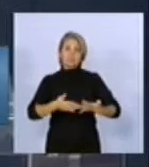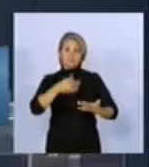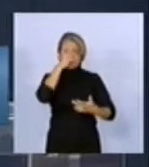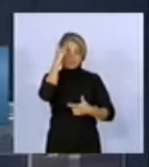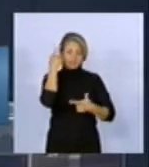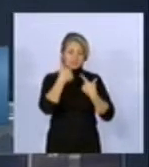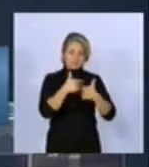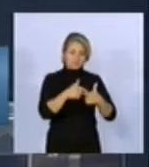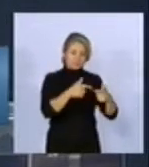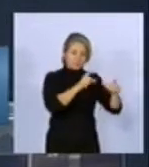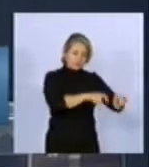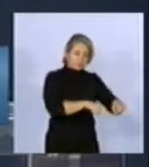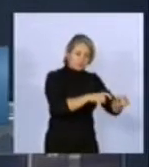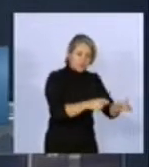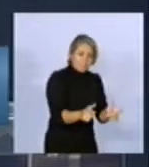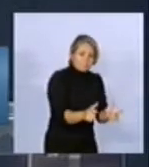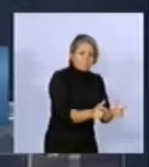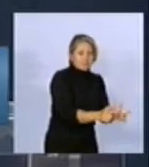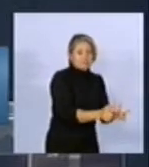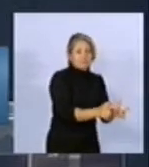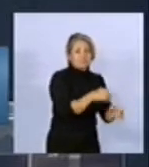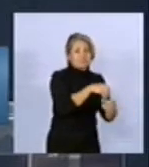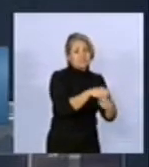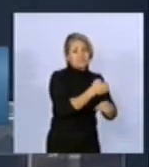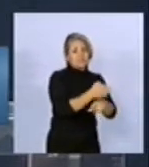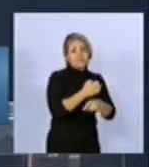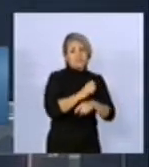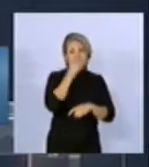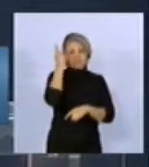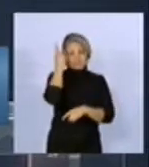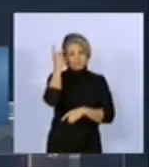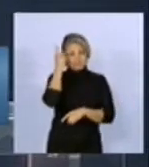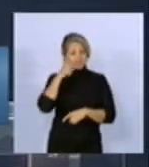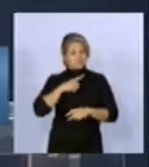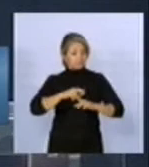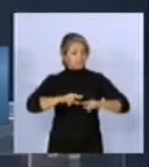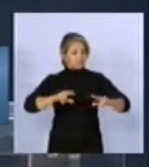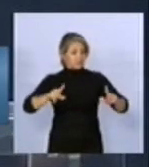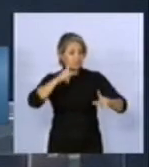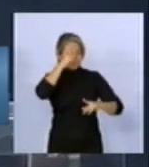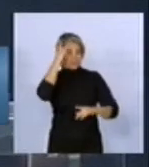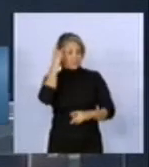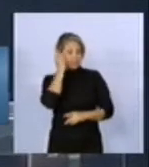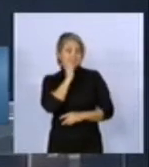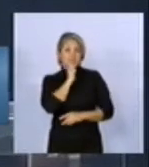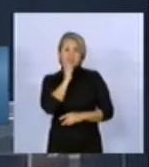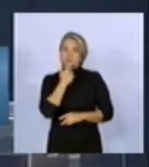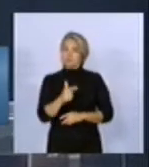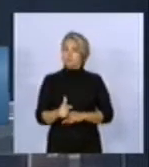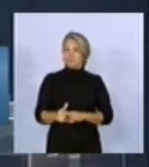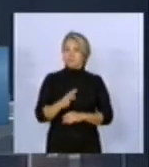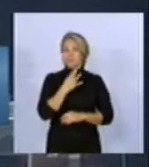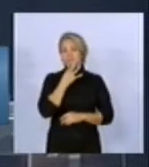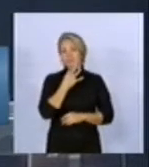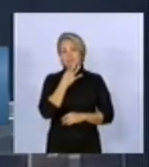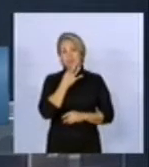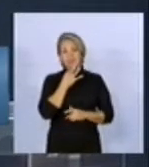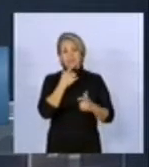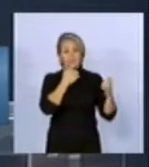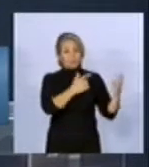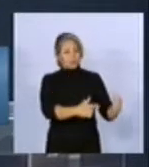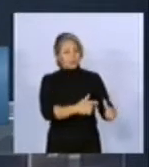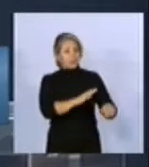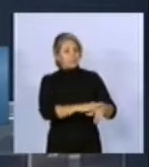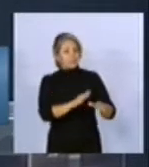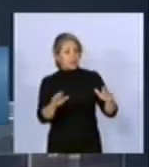relação aos pequenos produtores que no Estado de São Paulo embora muita gente talvez não tem o conhecimento áreas